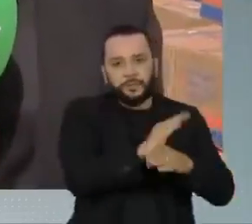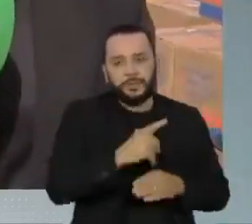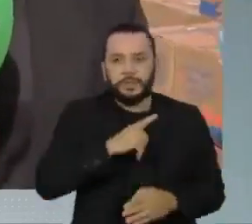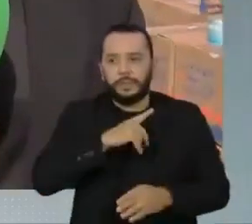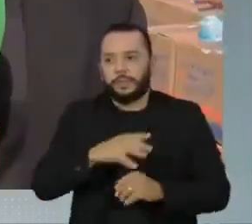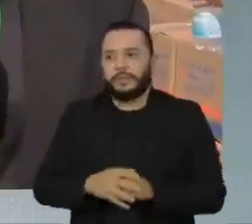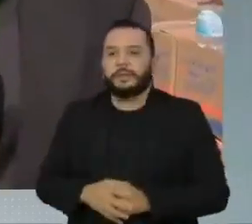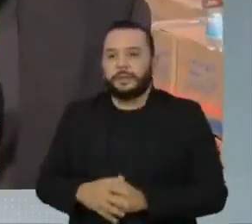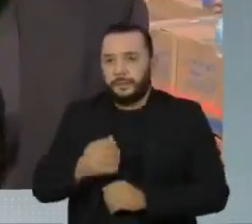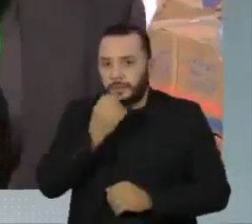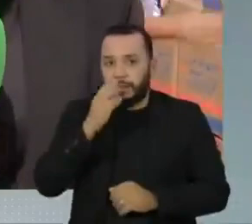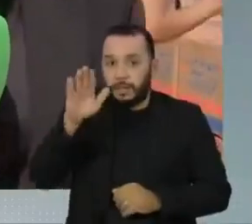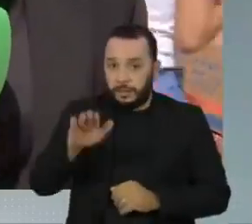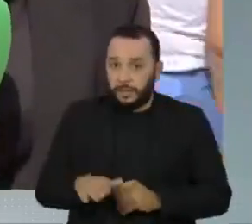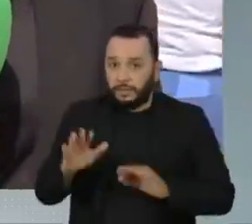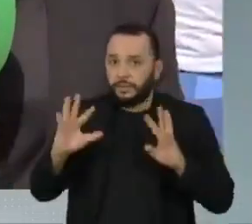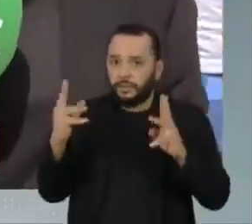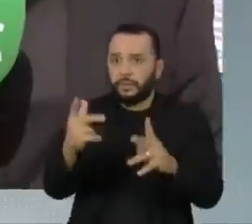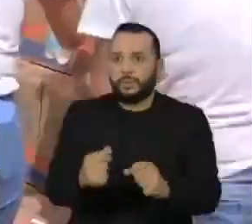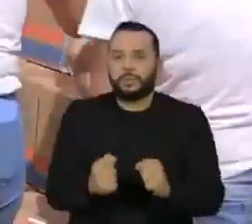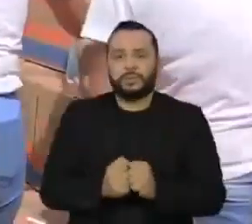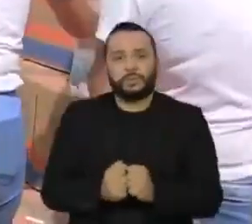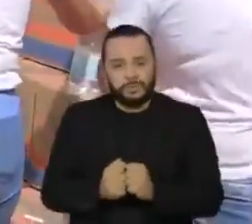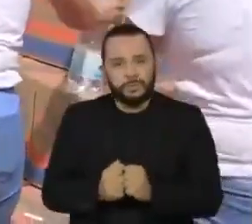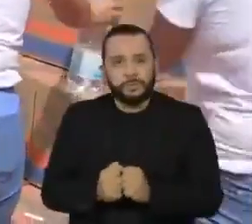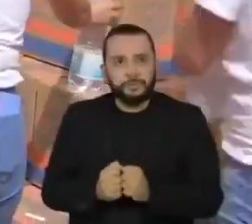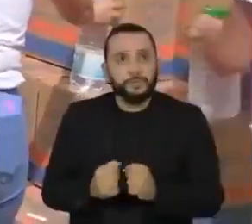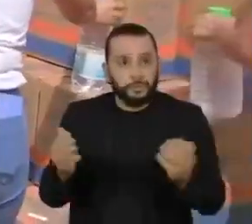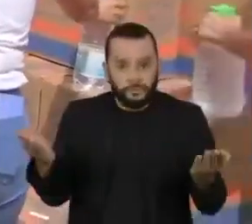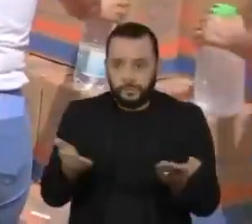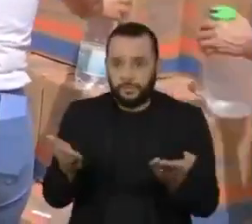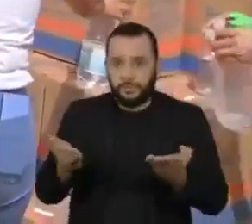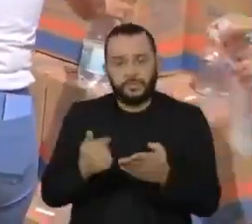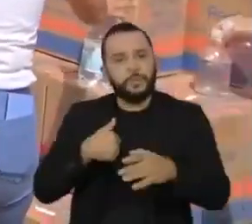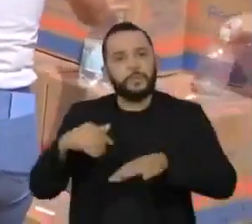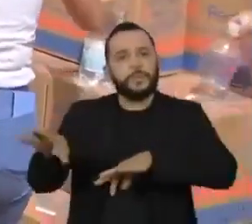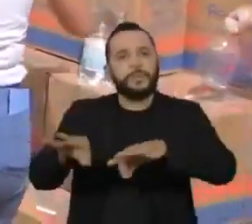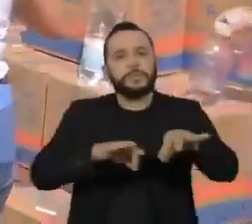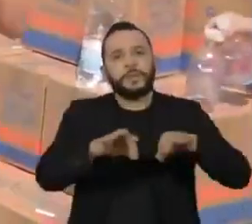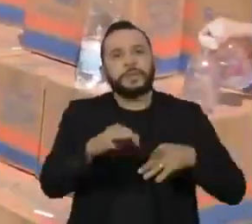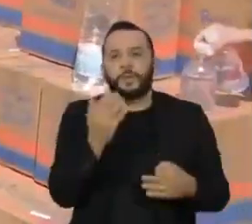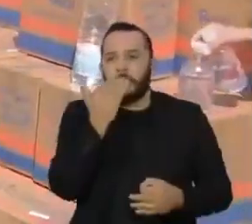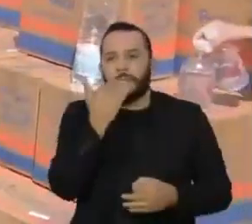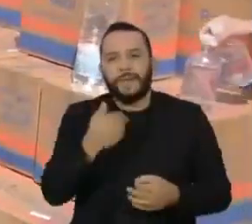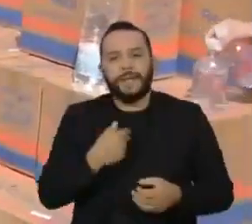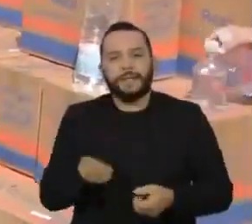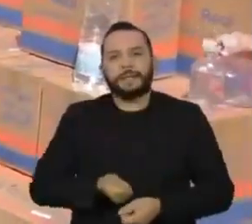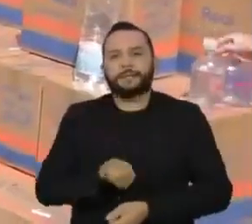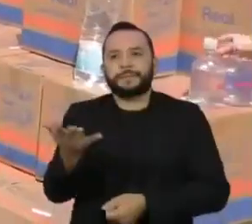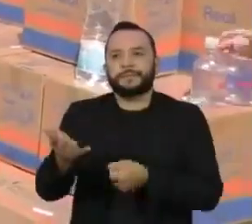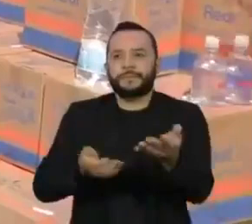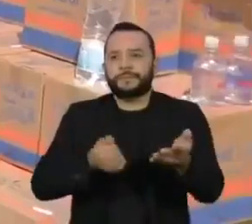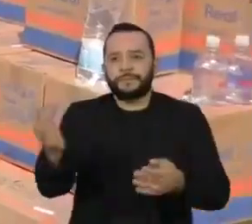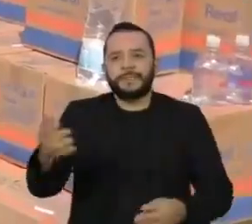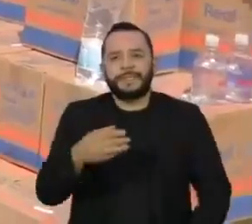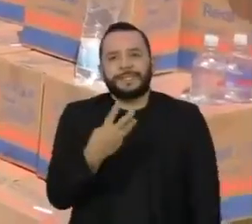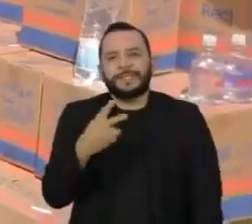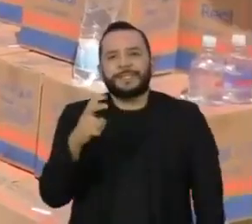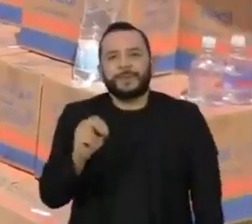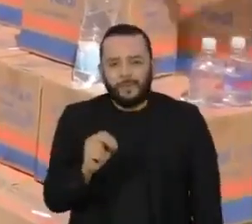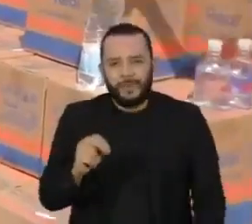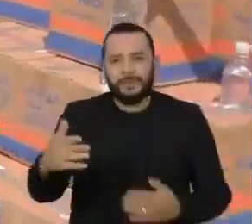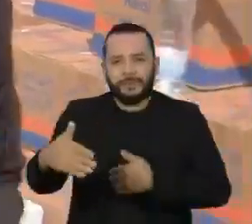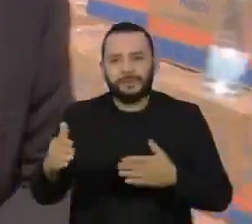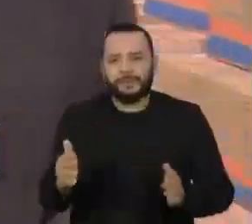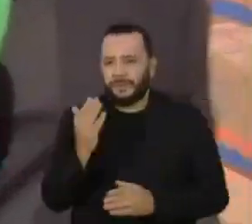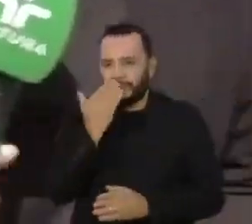Oi, Aldo. Uma boa tarde para você. Boa tarde a todos. Hoje, essa iniciativa está distribuindo 350 cestas básicas